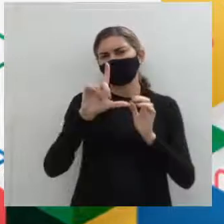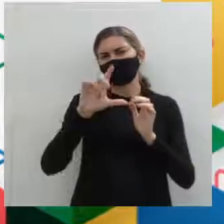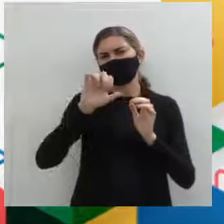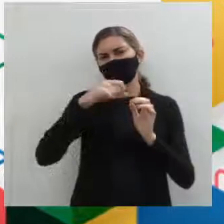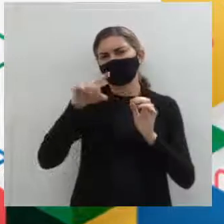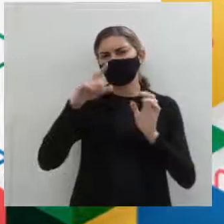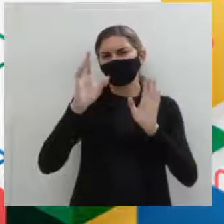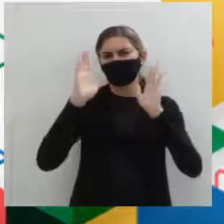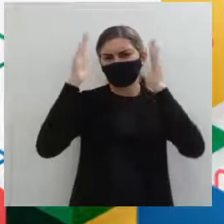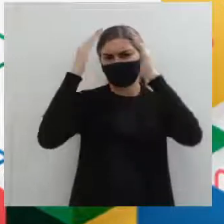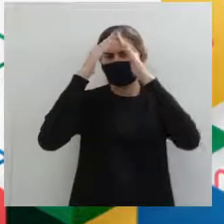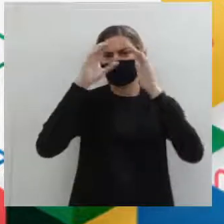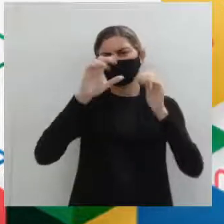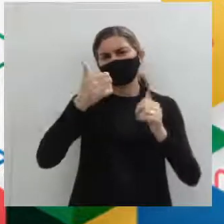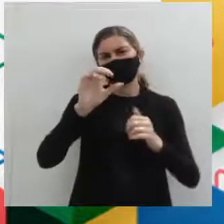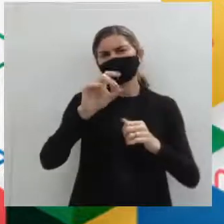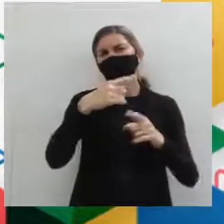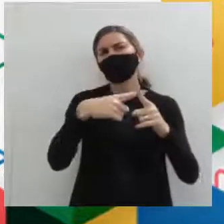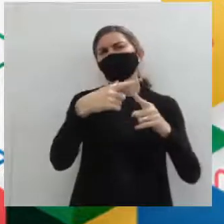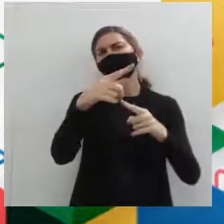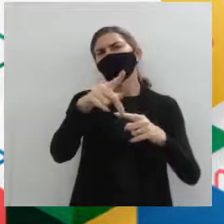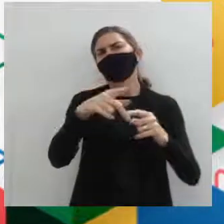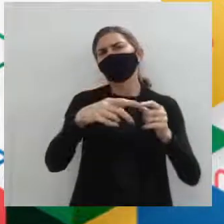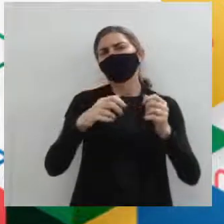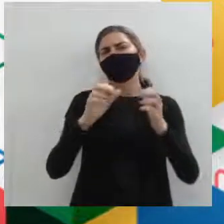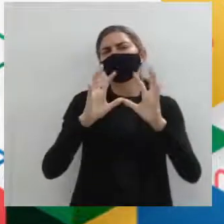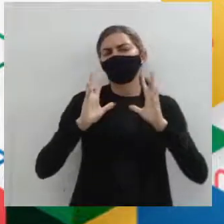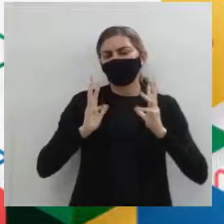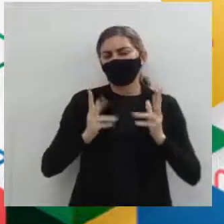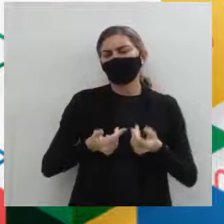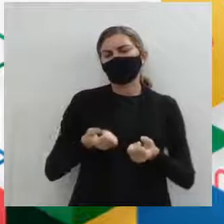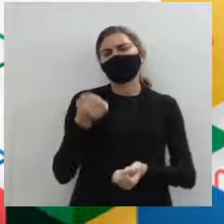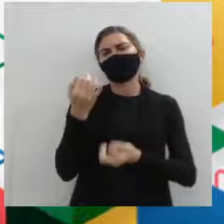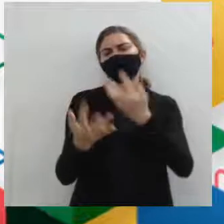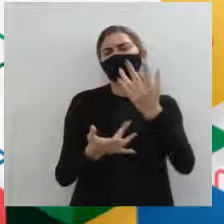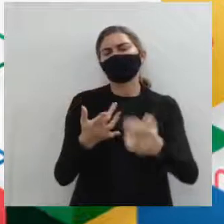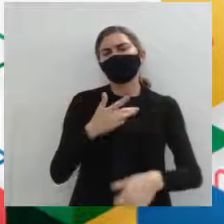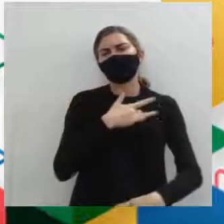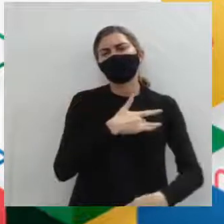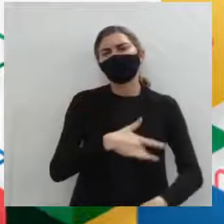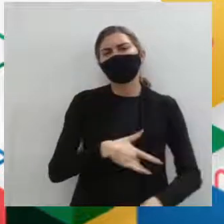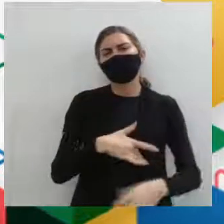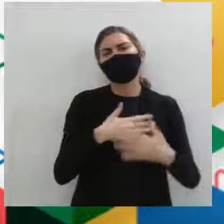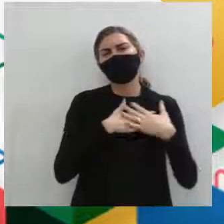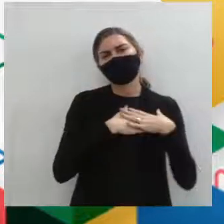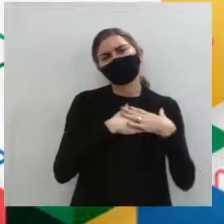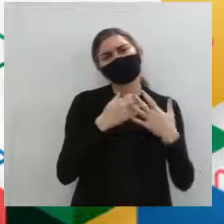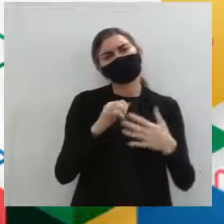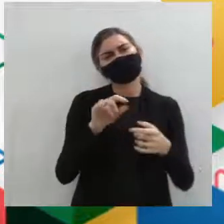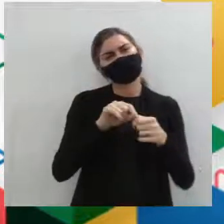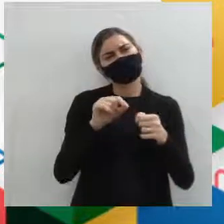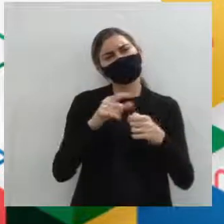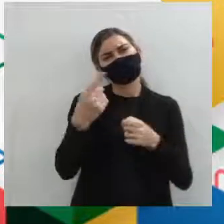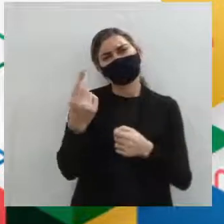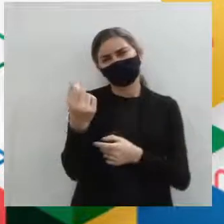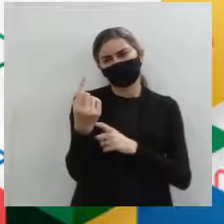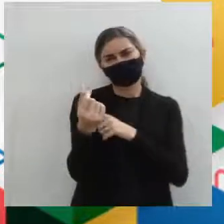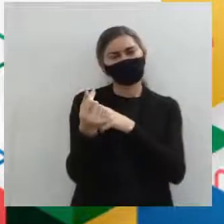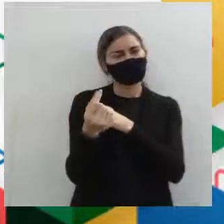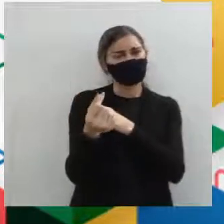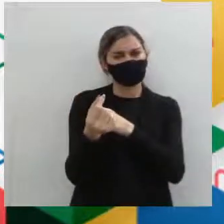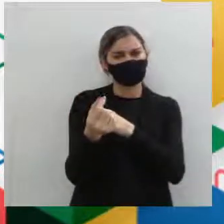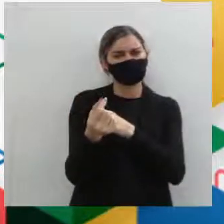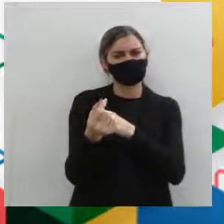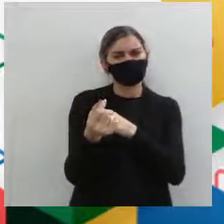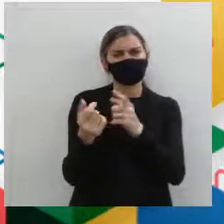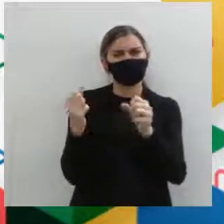Por que o Papa não esvazia o purgatório apenas por caridade, se o faz através do dinheiro que